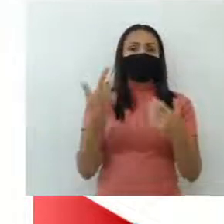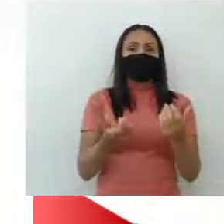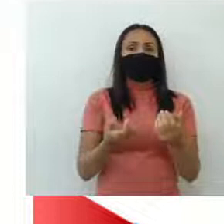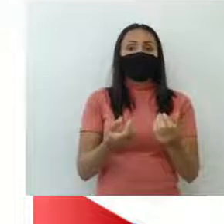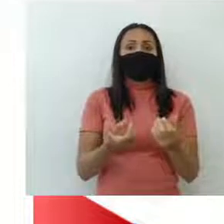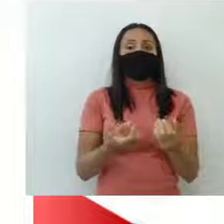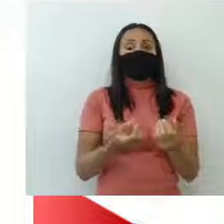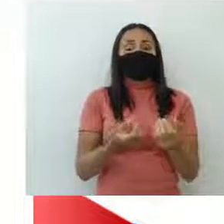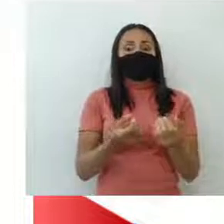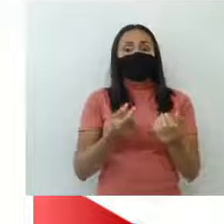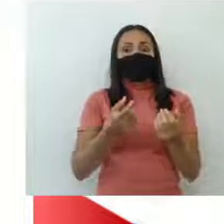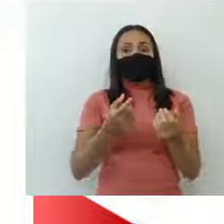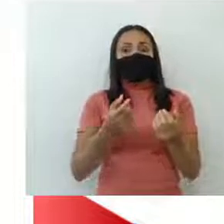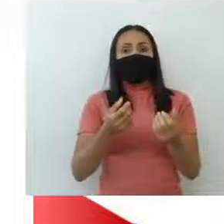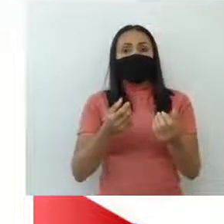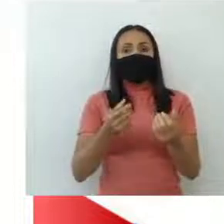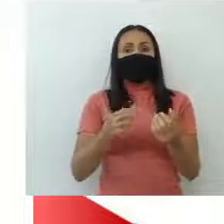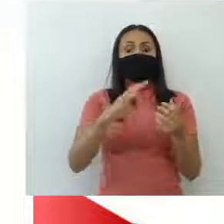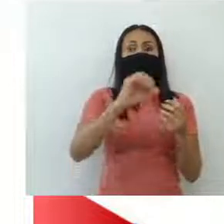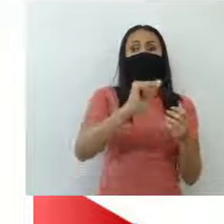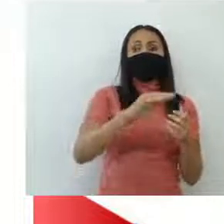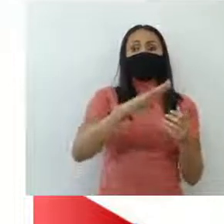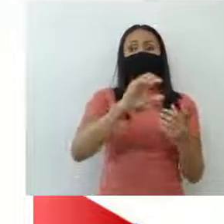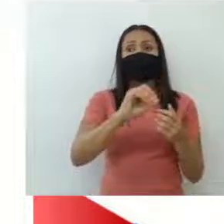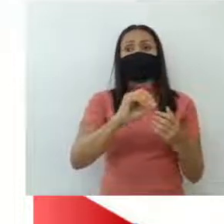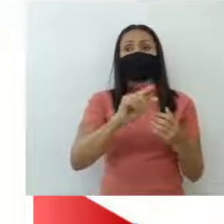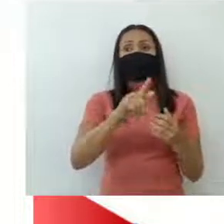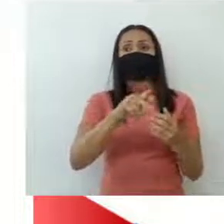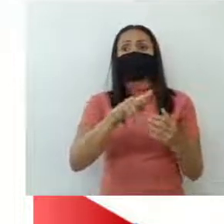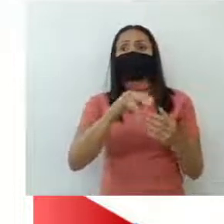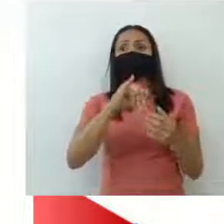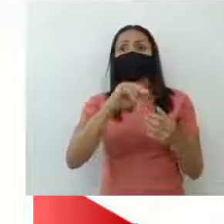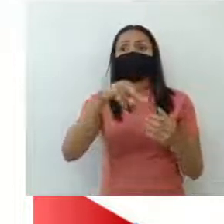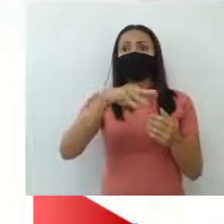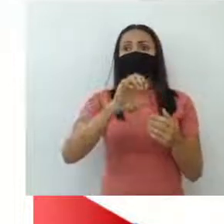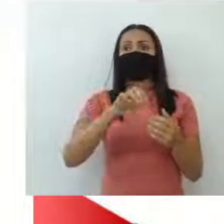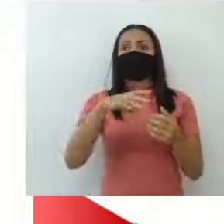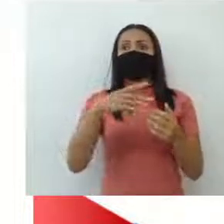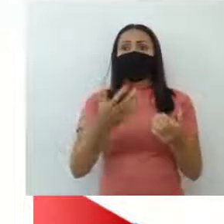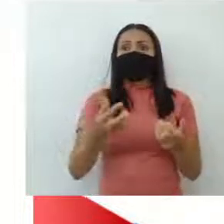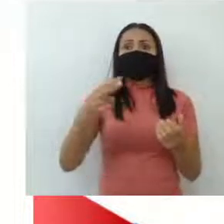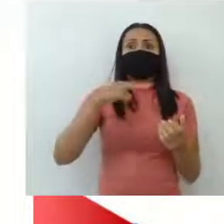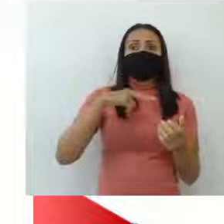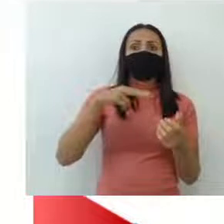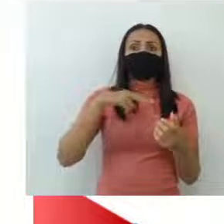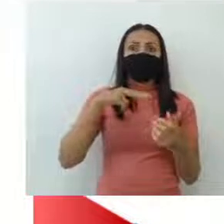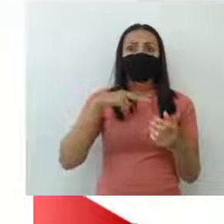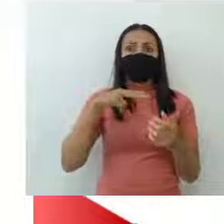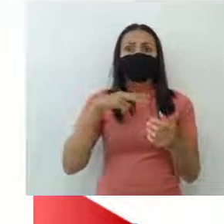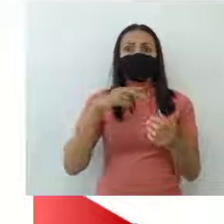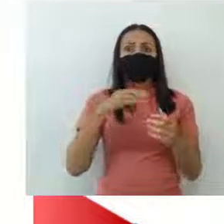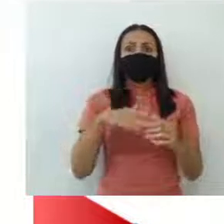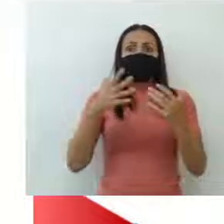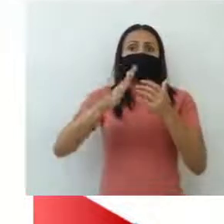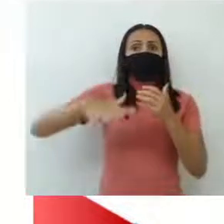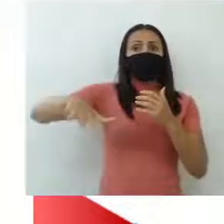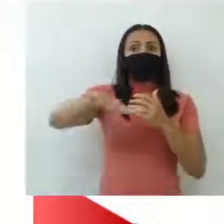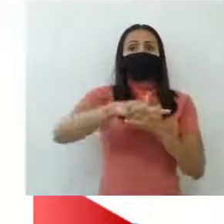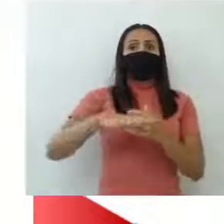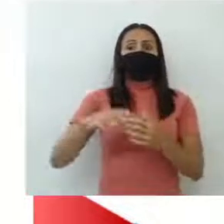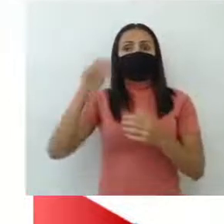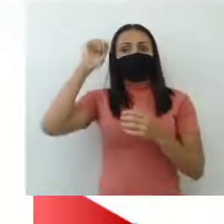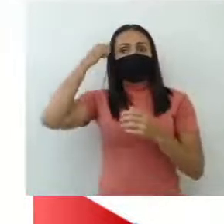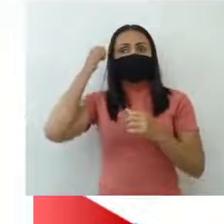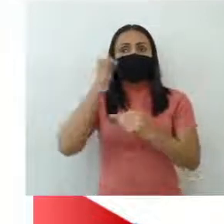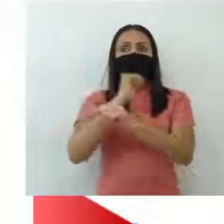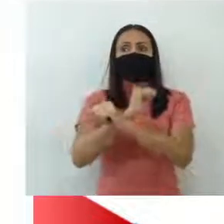Atlântico foram o Cabo da Guiné, né? Chamado pelos portugueses da Costa dos Escravos, e os reinos de